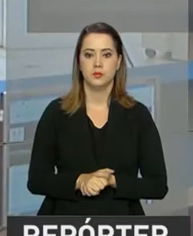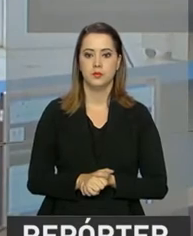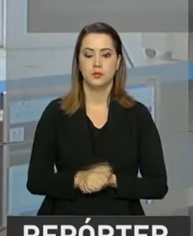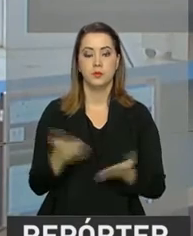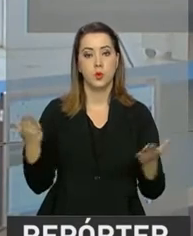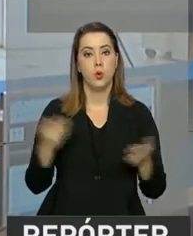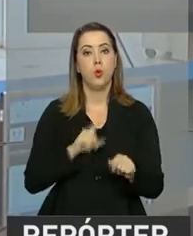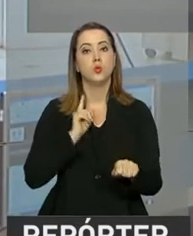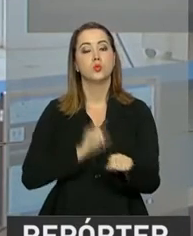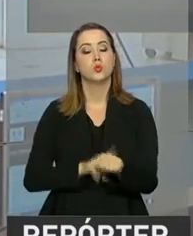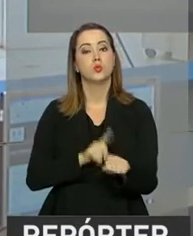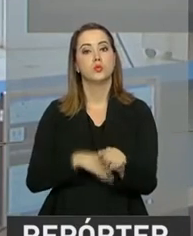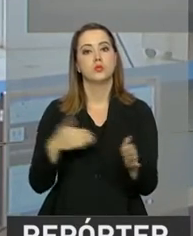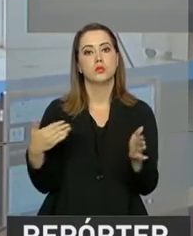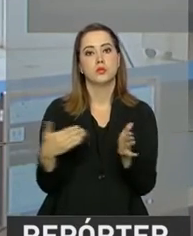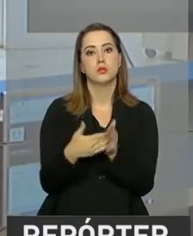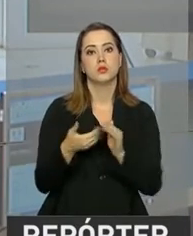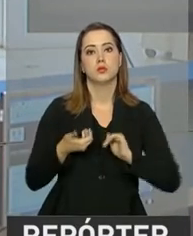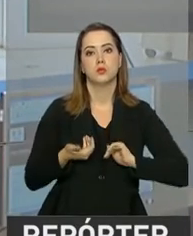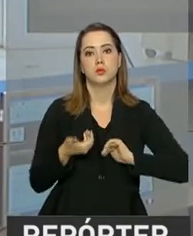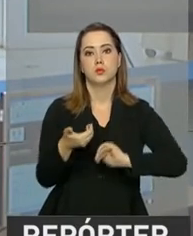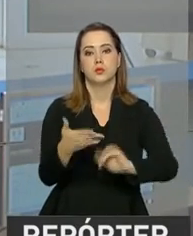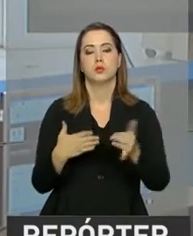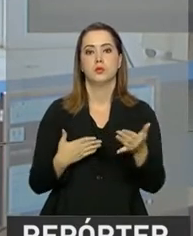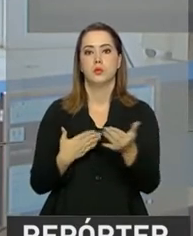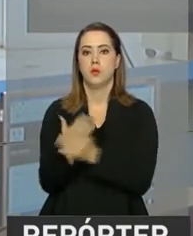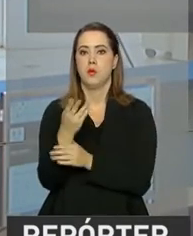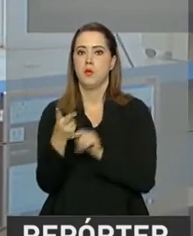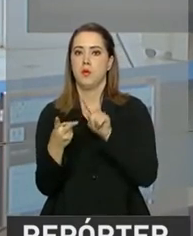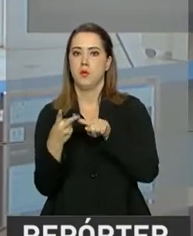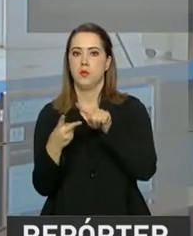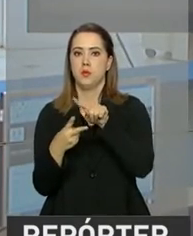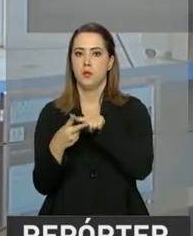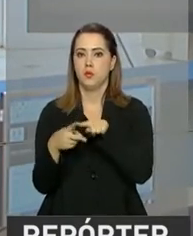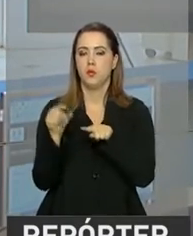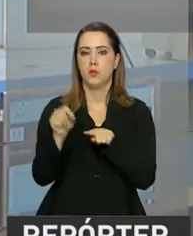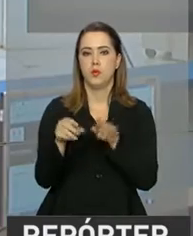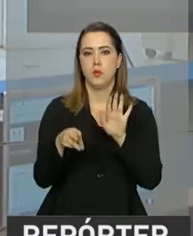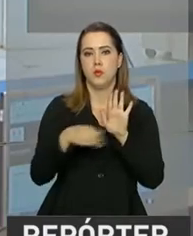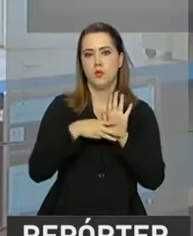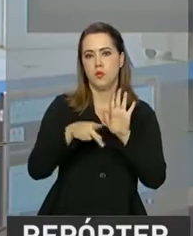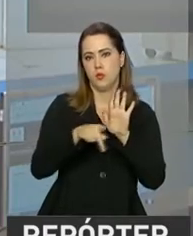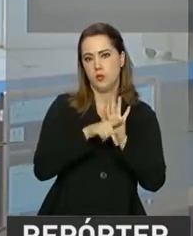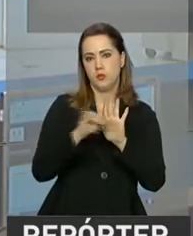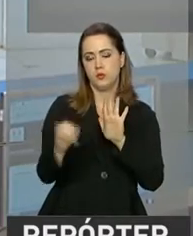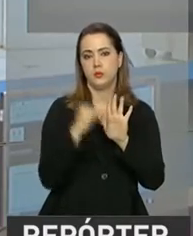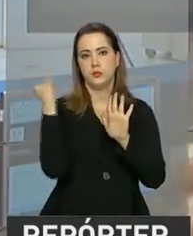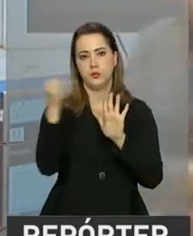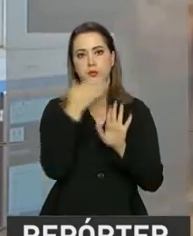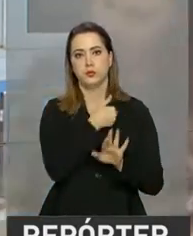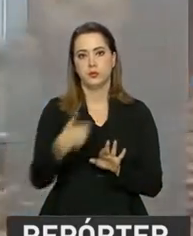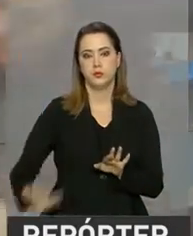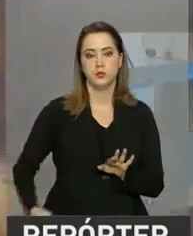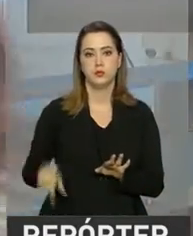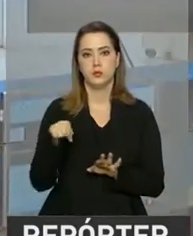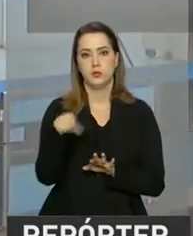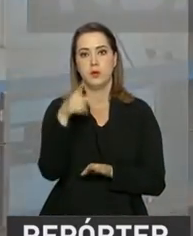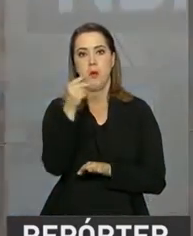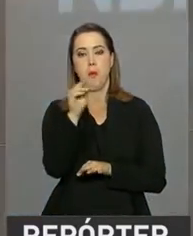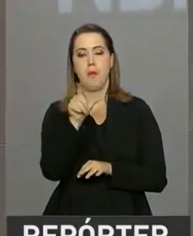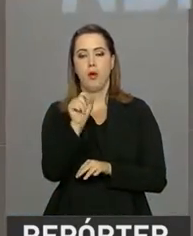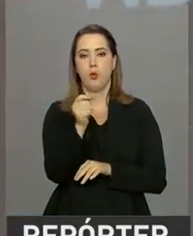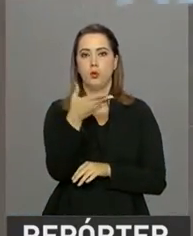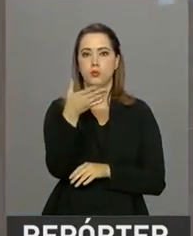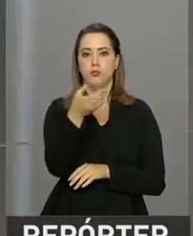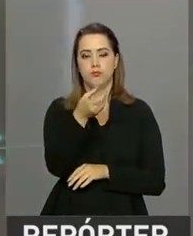E hoje é o prazo limite para que o Congresso Nacional aprove duas medidas provisórias muito importantes para o governo. O repórter Paulo La